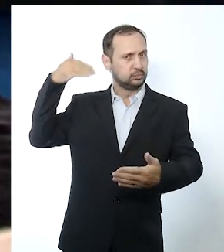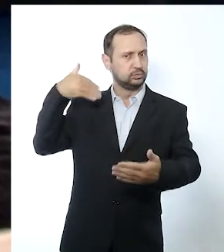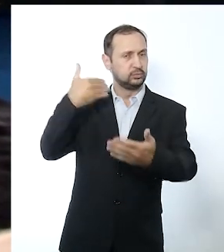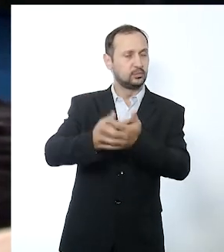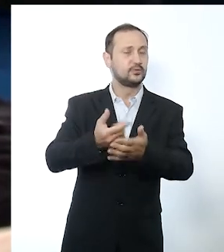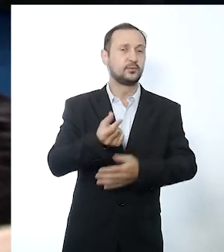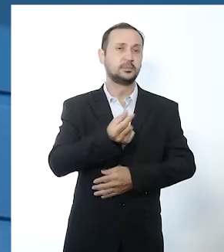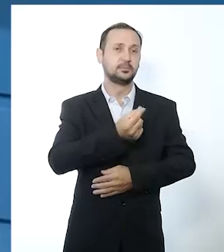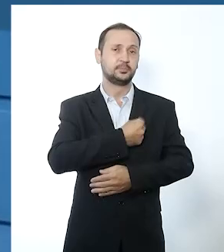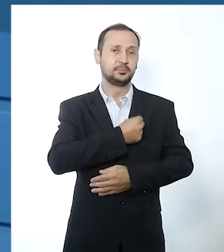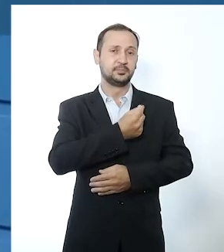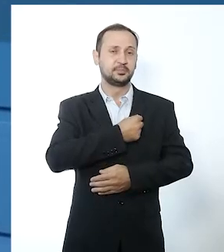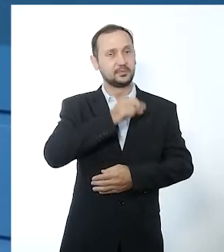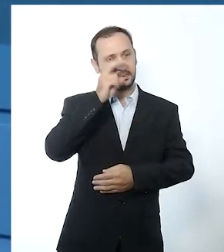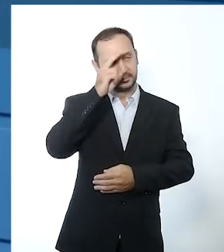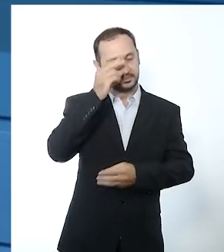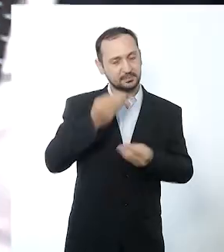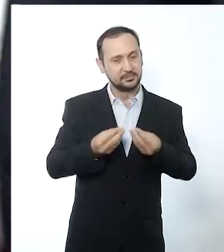lembrados e homenageados.